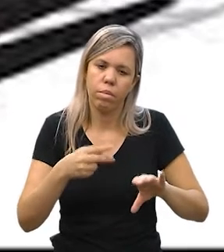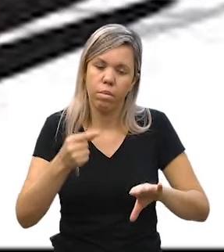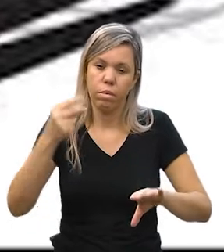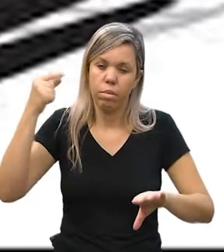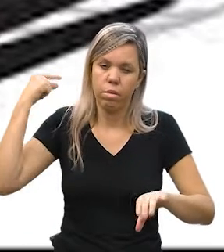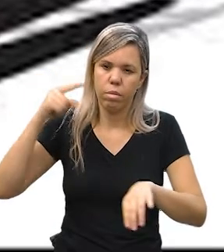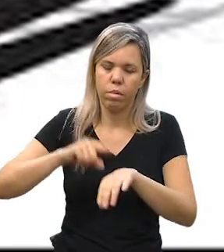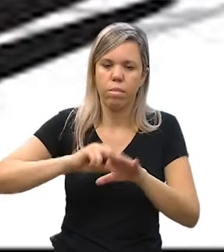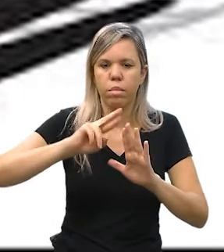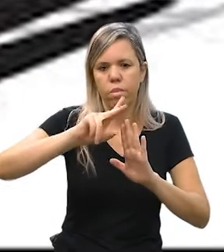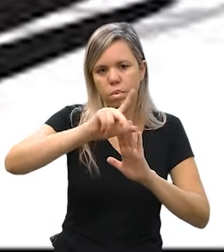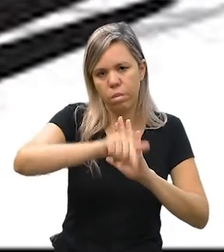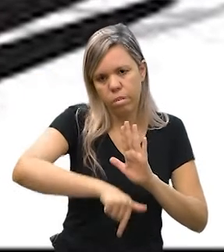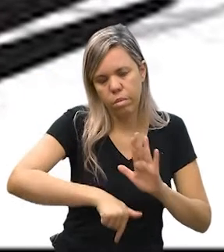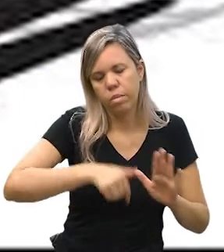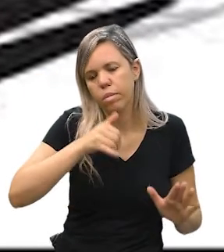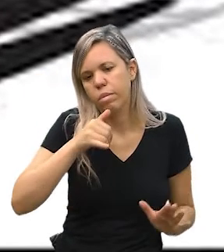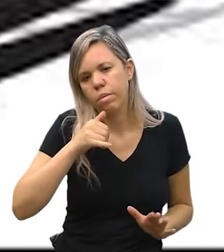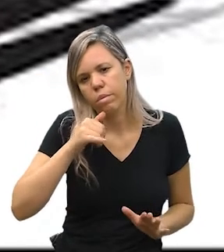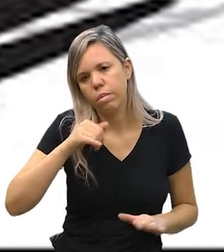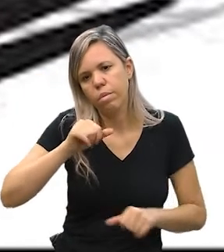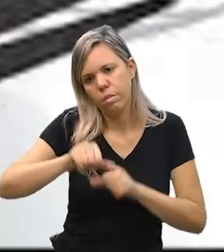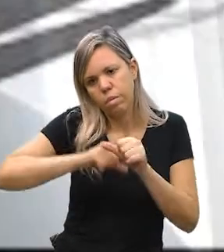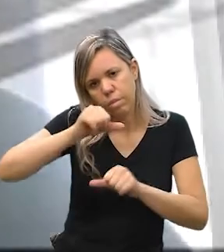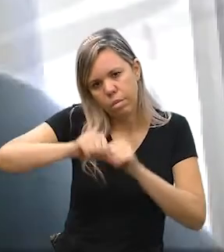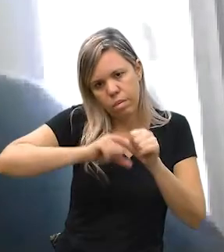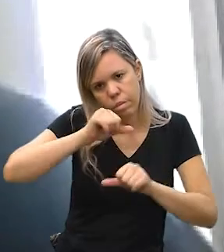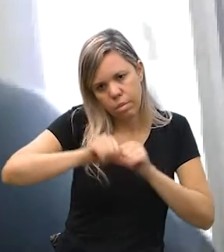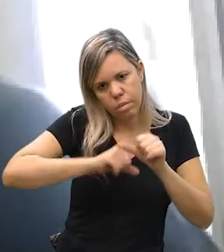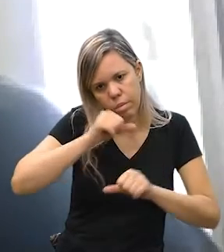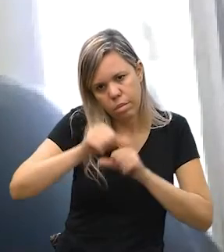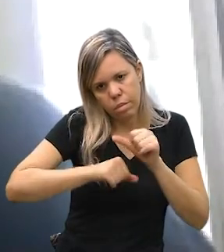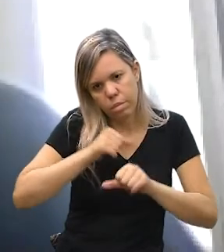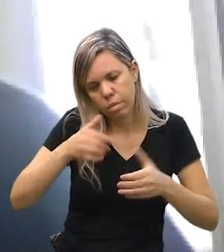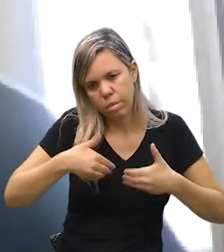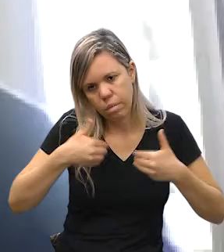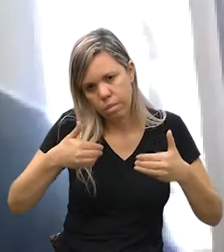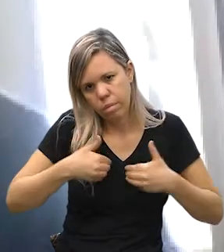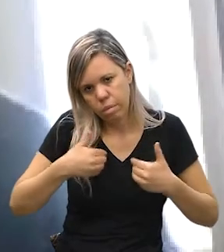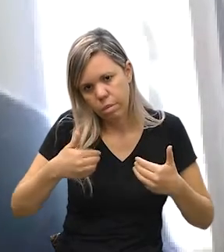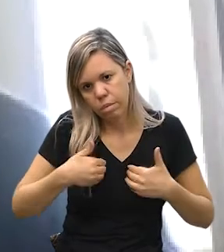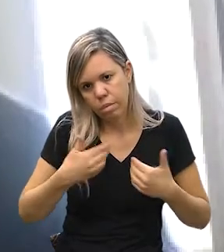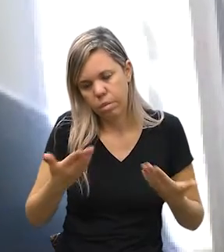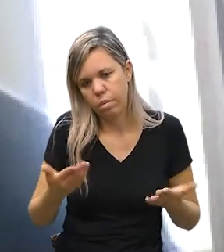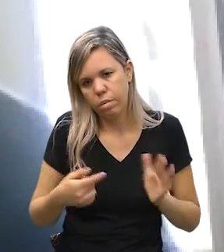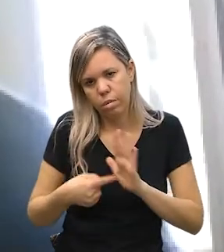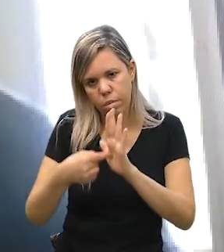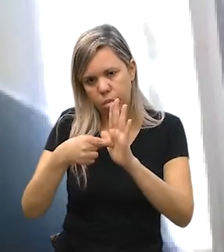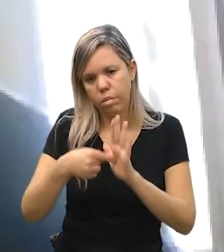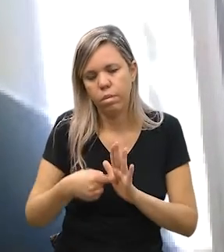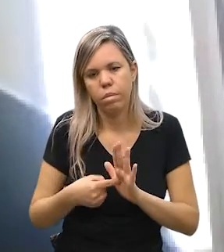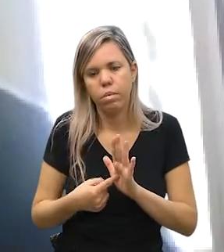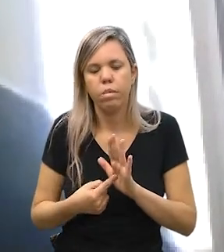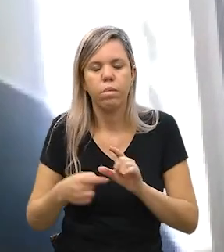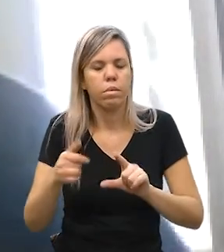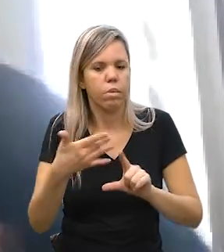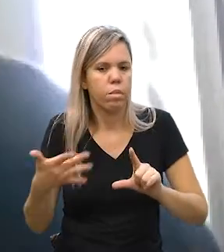Ele faz várias alterações, né, na sua animação de apresentação do